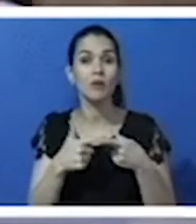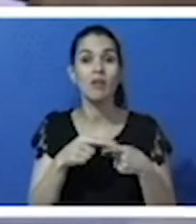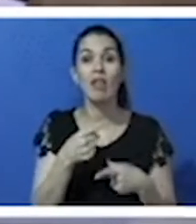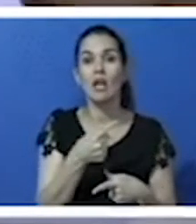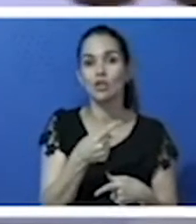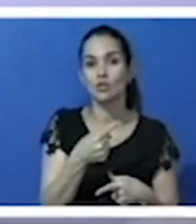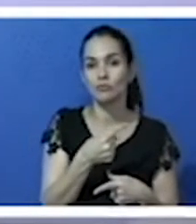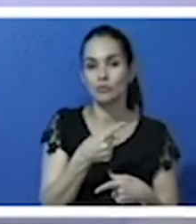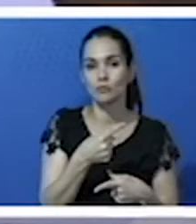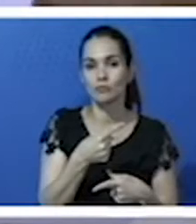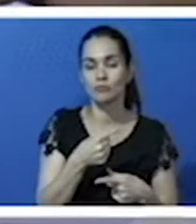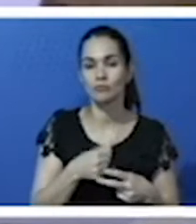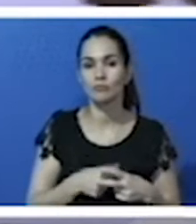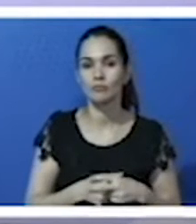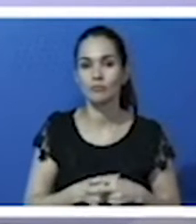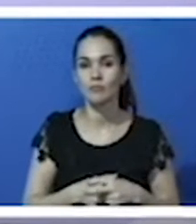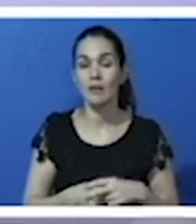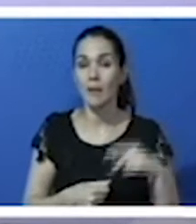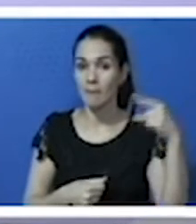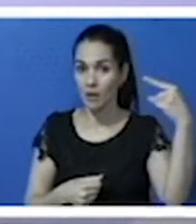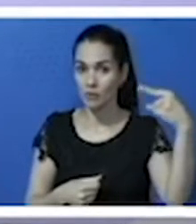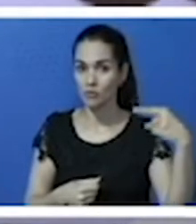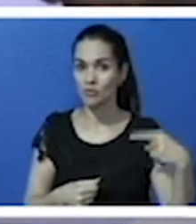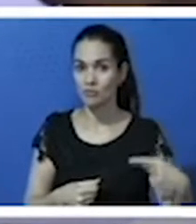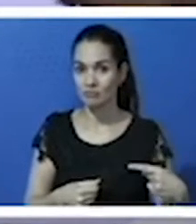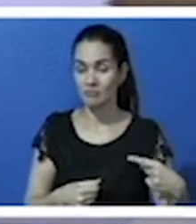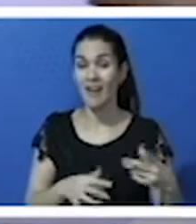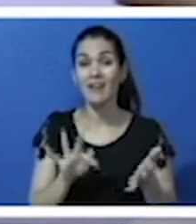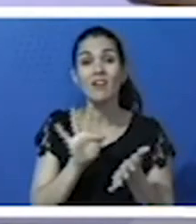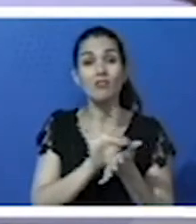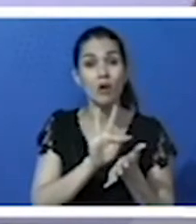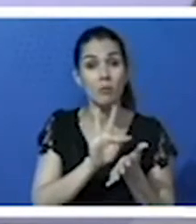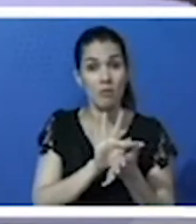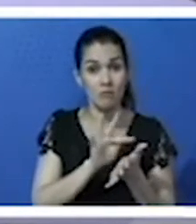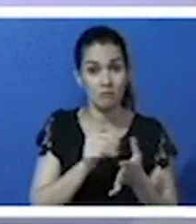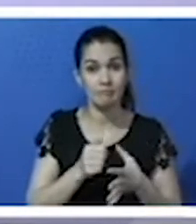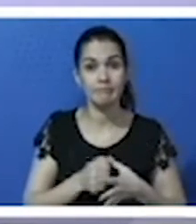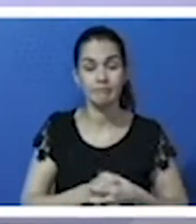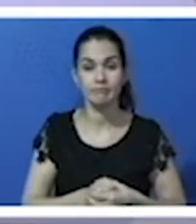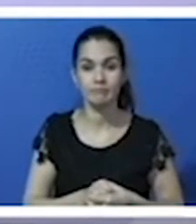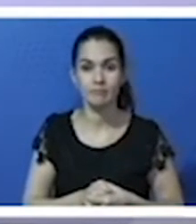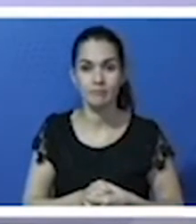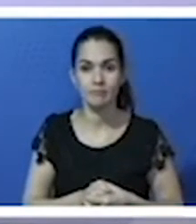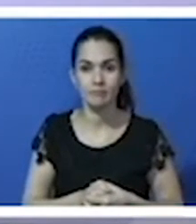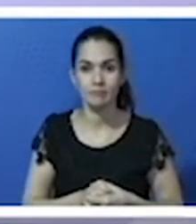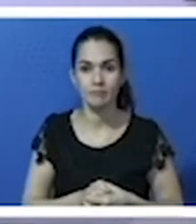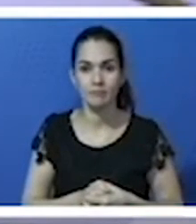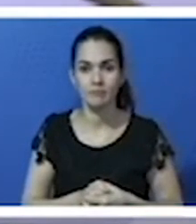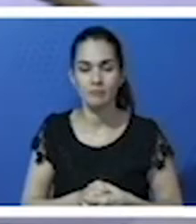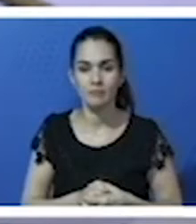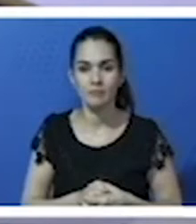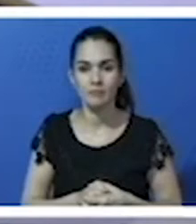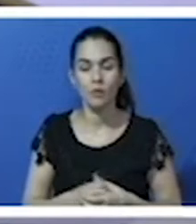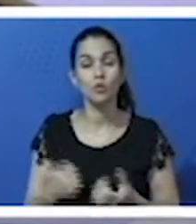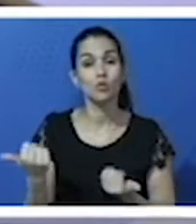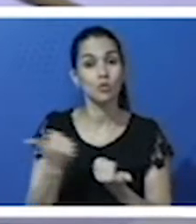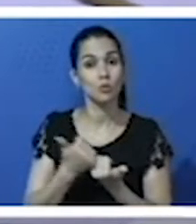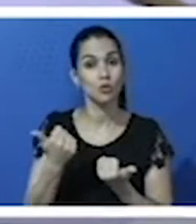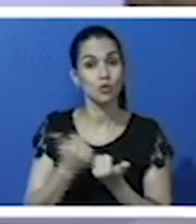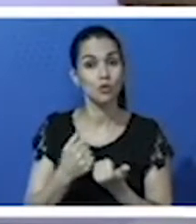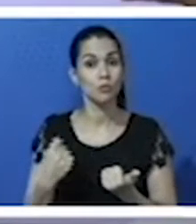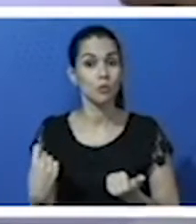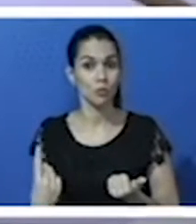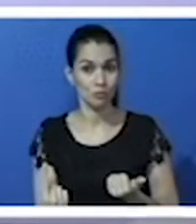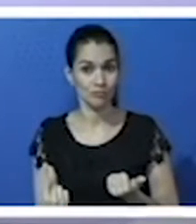menos está fora do parênteses, que ele é da fórmula. Está vendo? Ele está antes do B aqui. No raiz de delta, substituímos por 1, que é o que